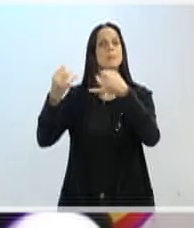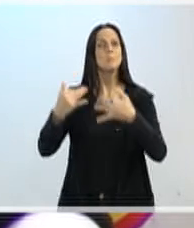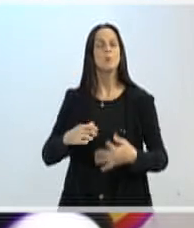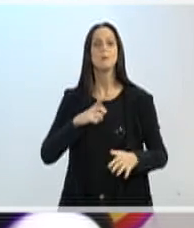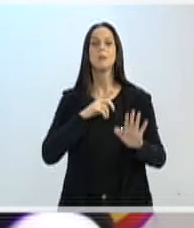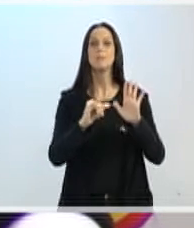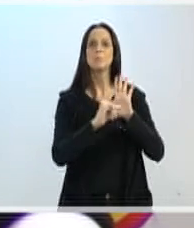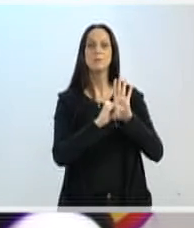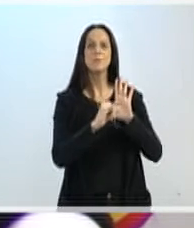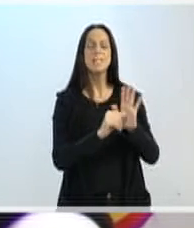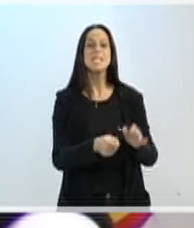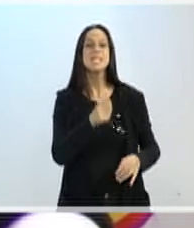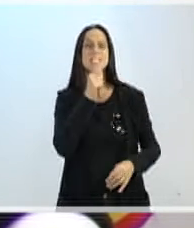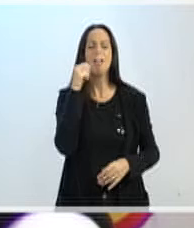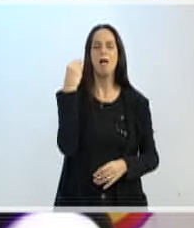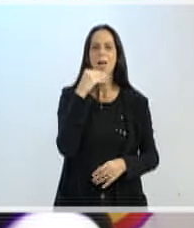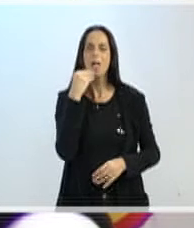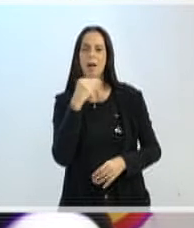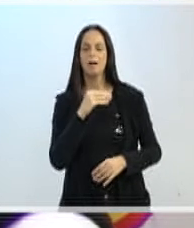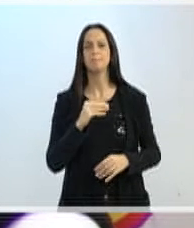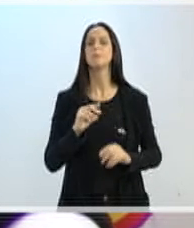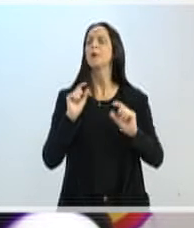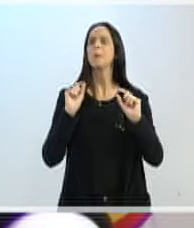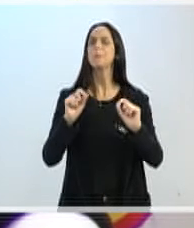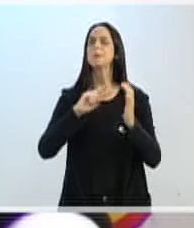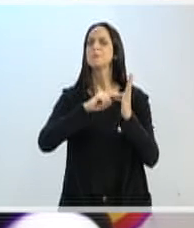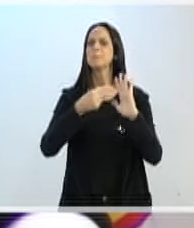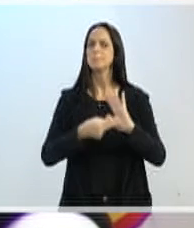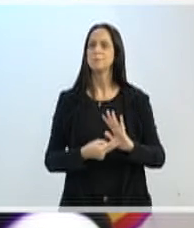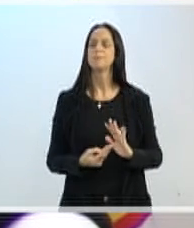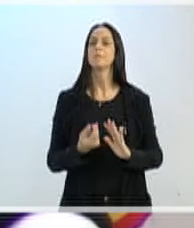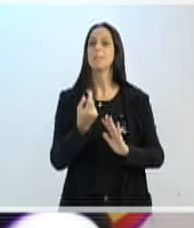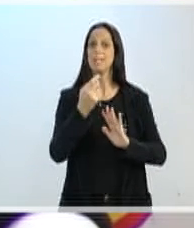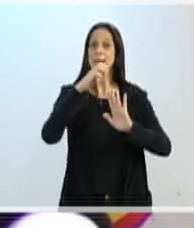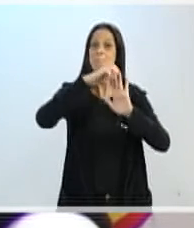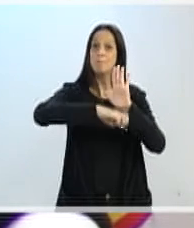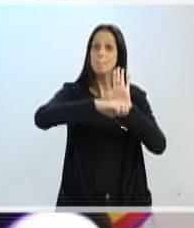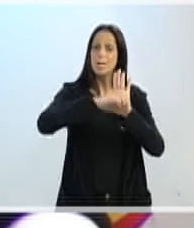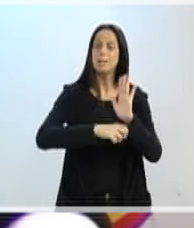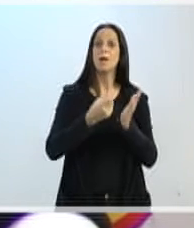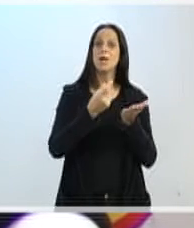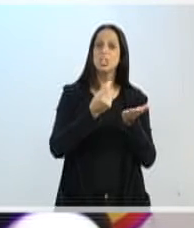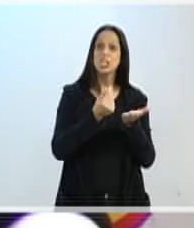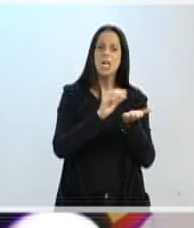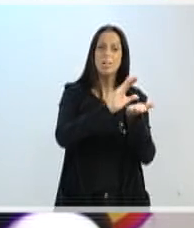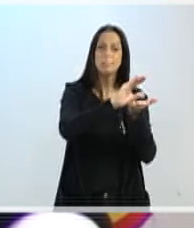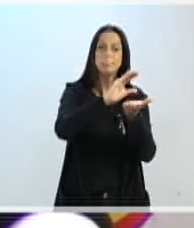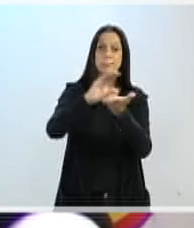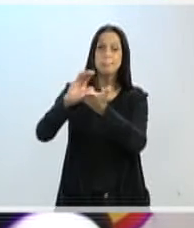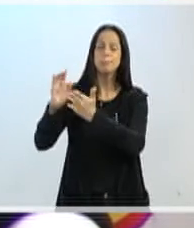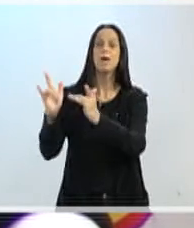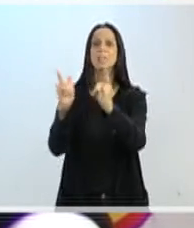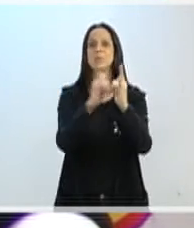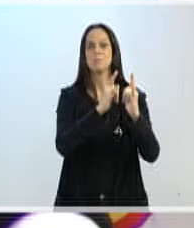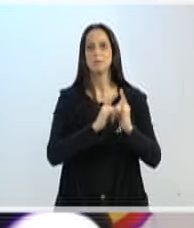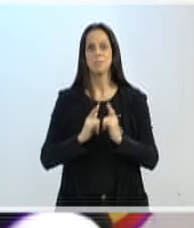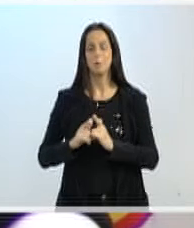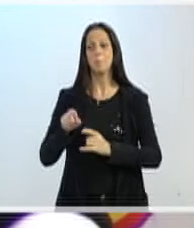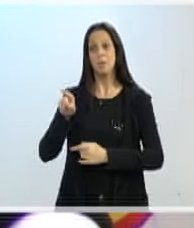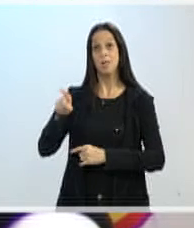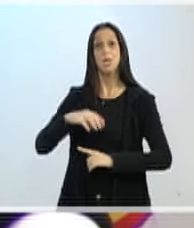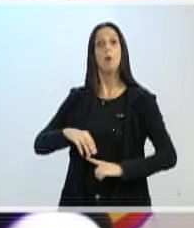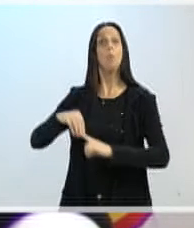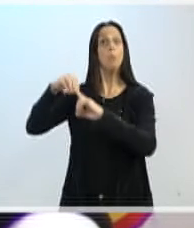Sem Barganha, que visa destinar emendas parlamentares às instituições participantes. Aliás, cabe destacar que é o único deputado de